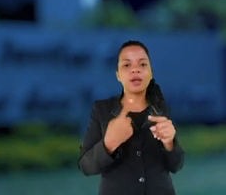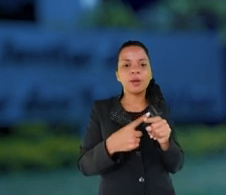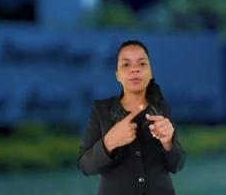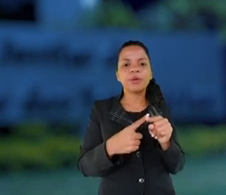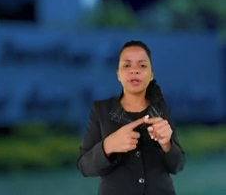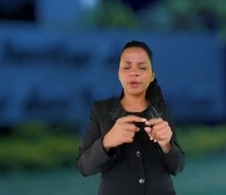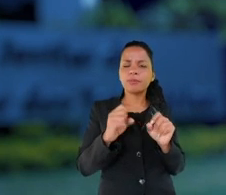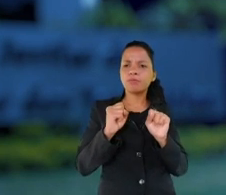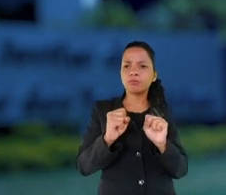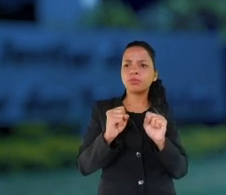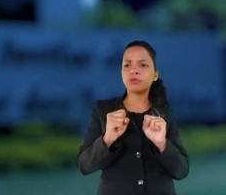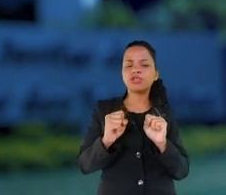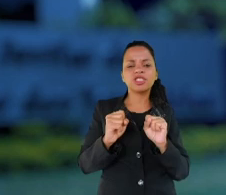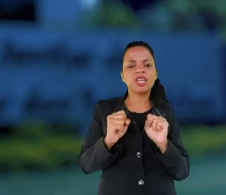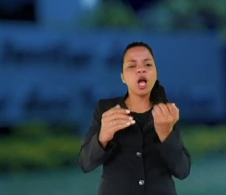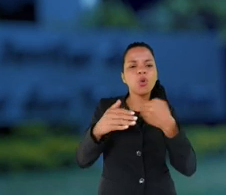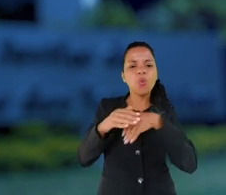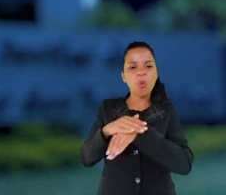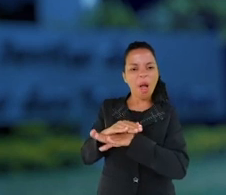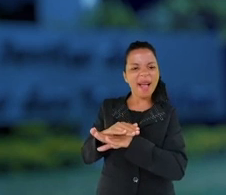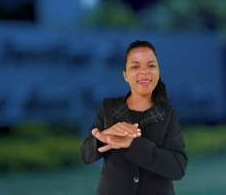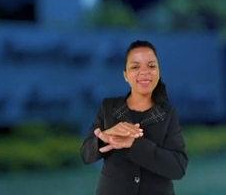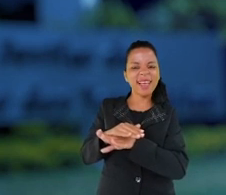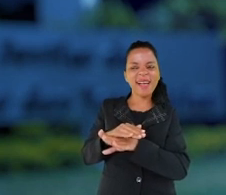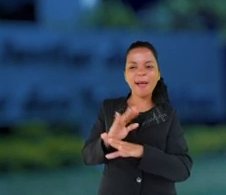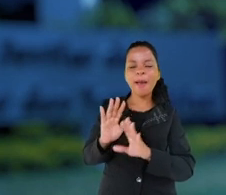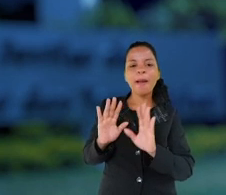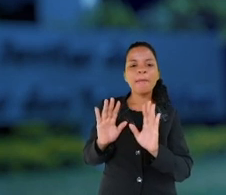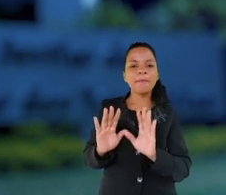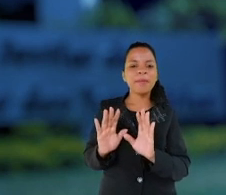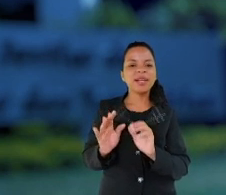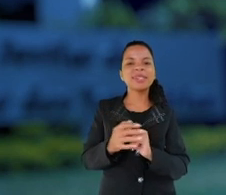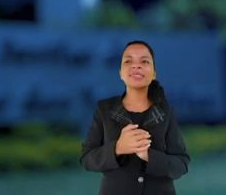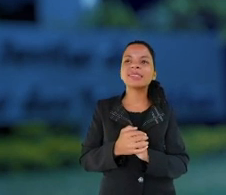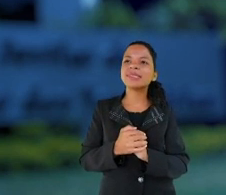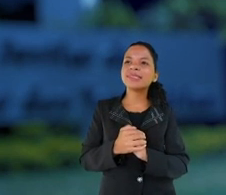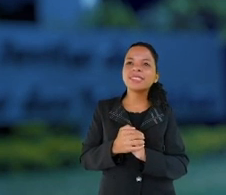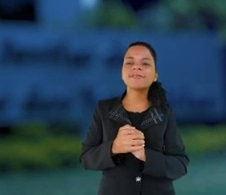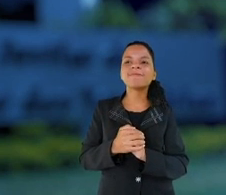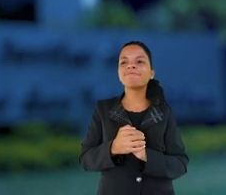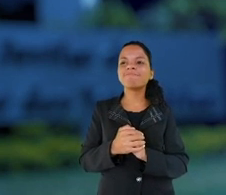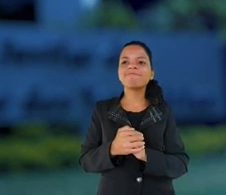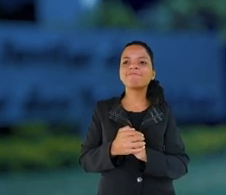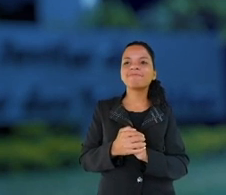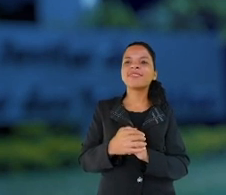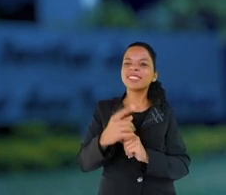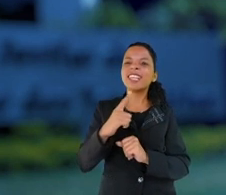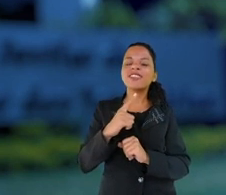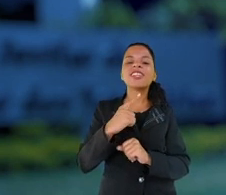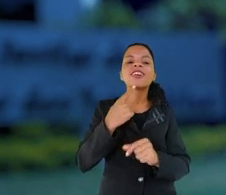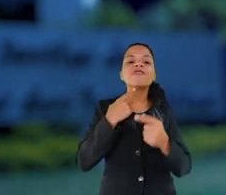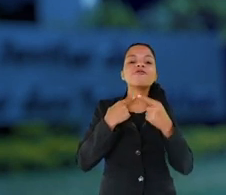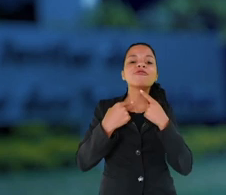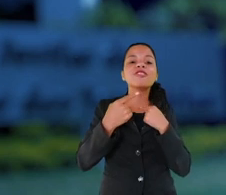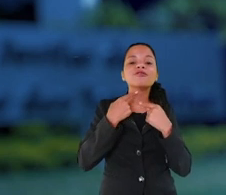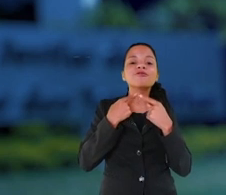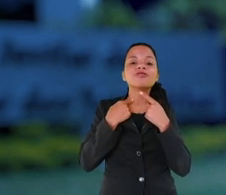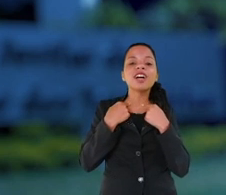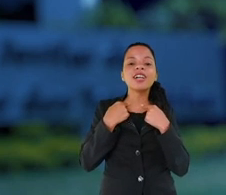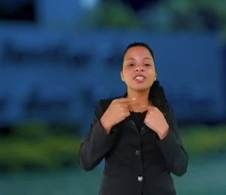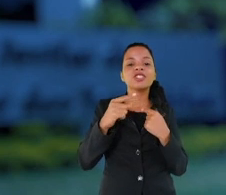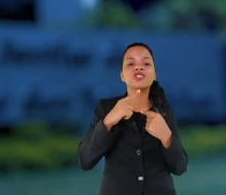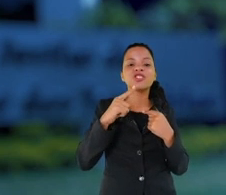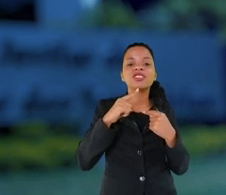amigo, guardar debaixo do meu sofá, assim, mas eu tenho a vontade de levar esse discurso para as